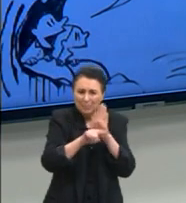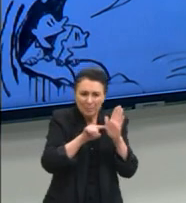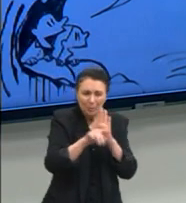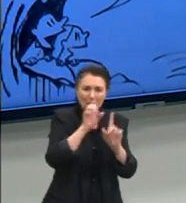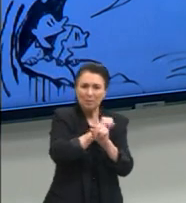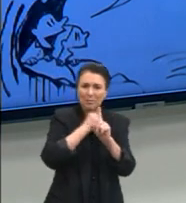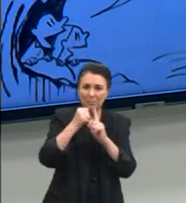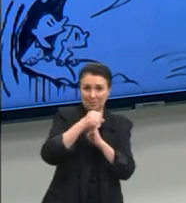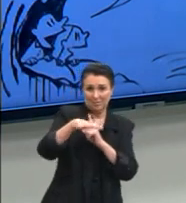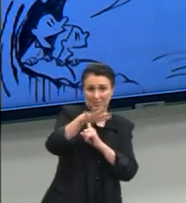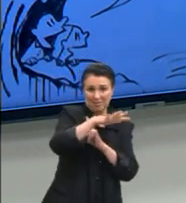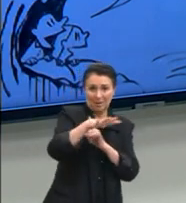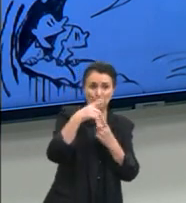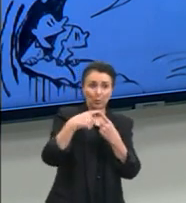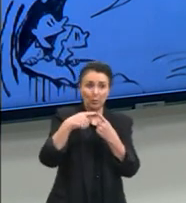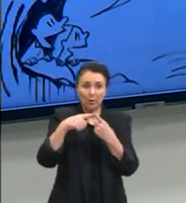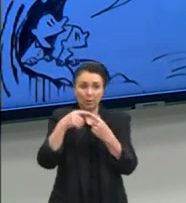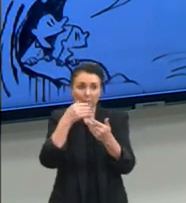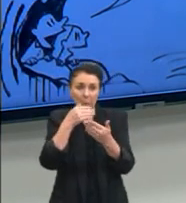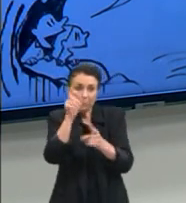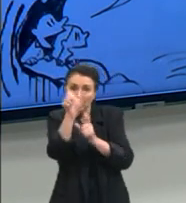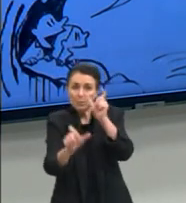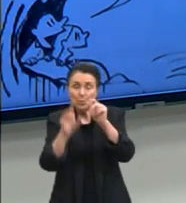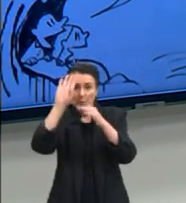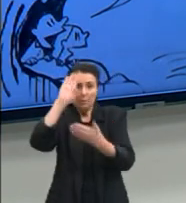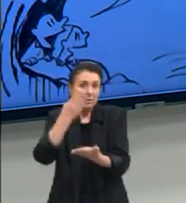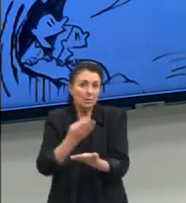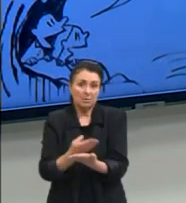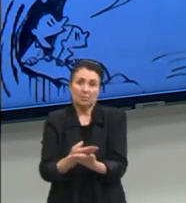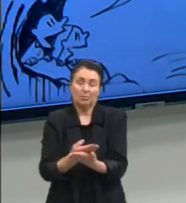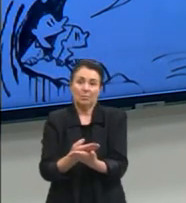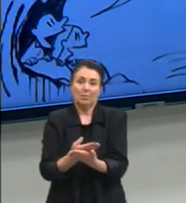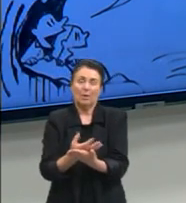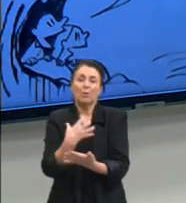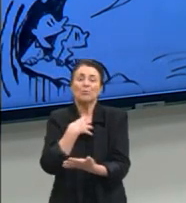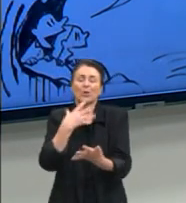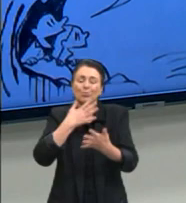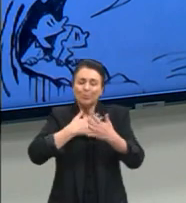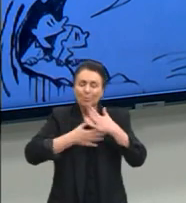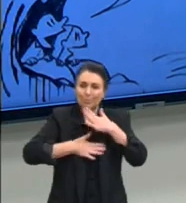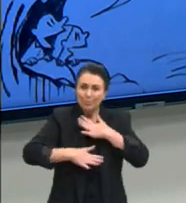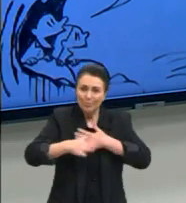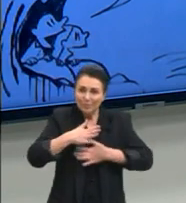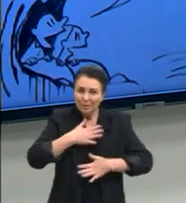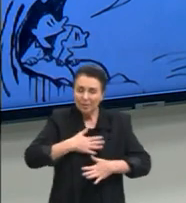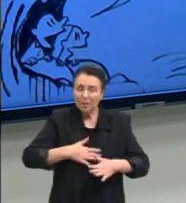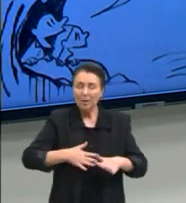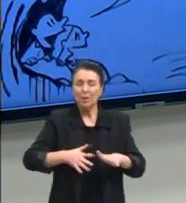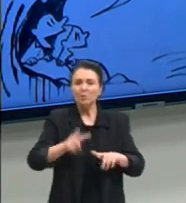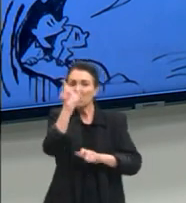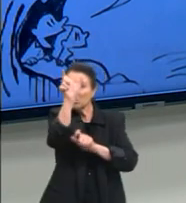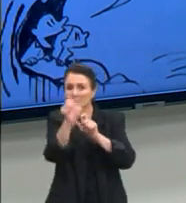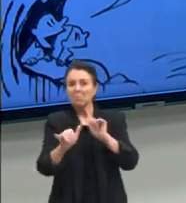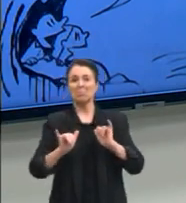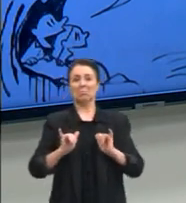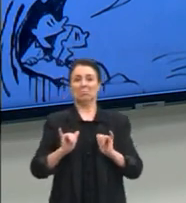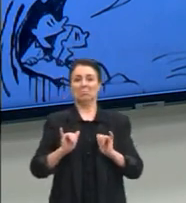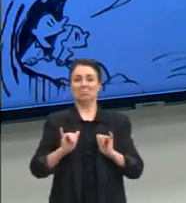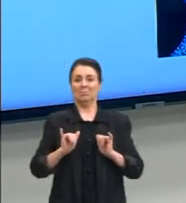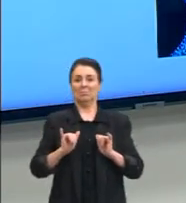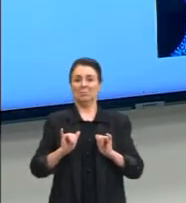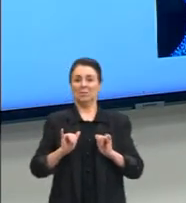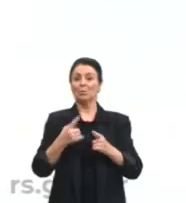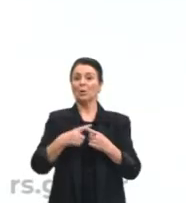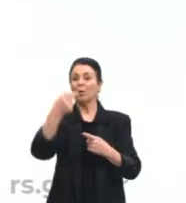como estão aí então também é uma forma tranquilizadora das pessoas ficarem acomodados no senso comum e também uma